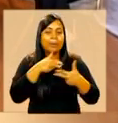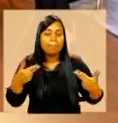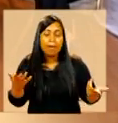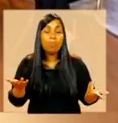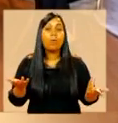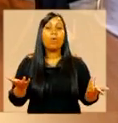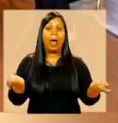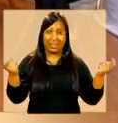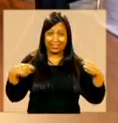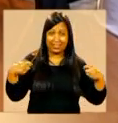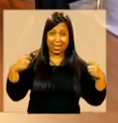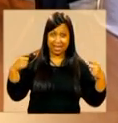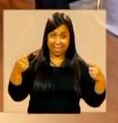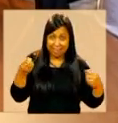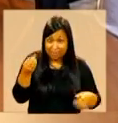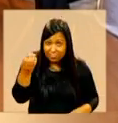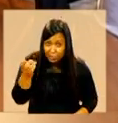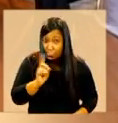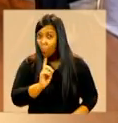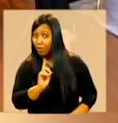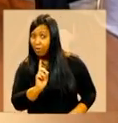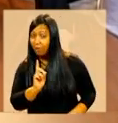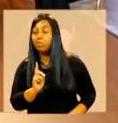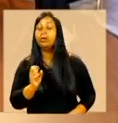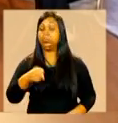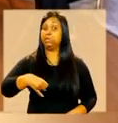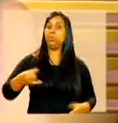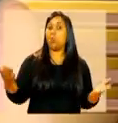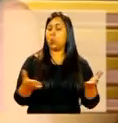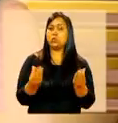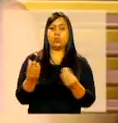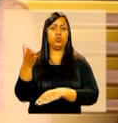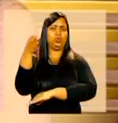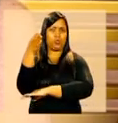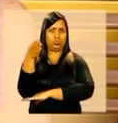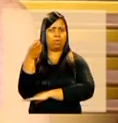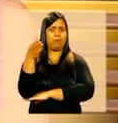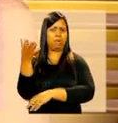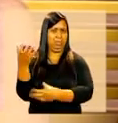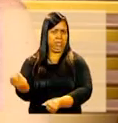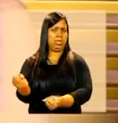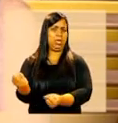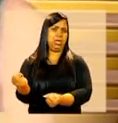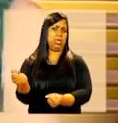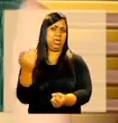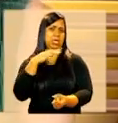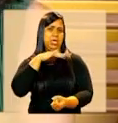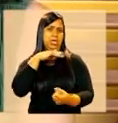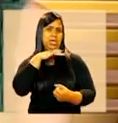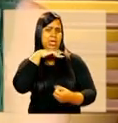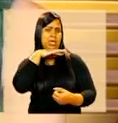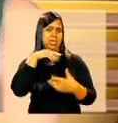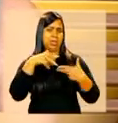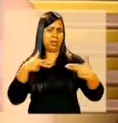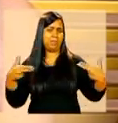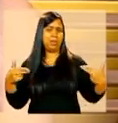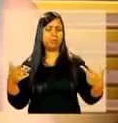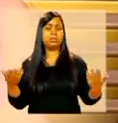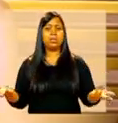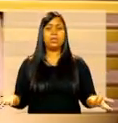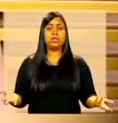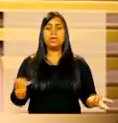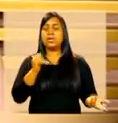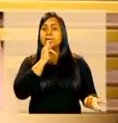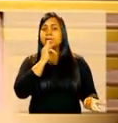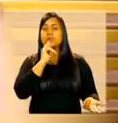quer viajar com não. Dá para viajar ou não? Dá, hoje tem muitos hotéis, né? Porque hoje quem tem um animalzinho, ele